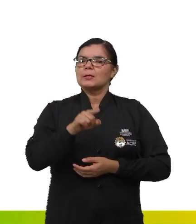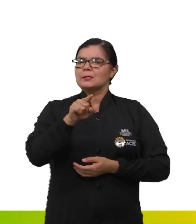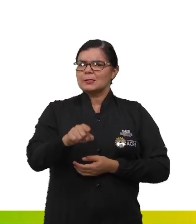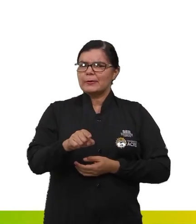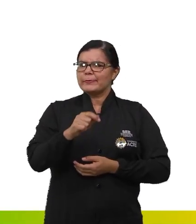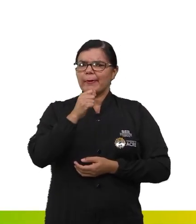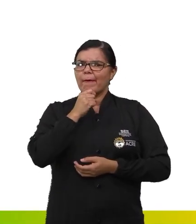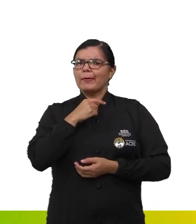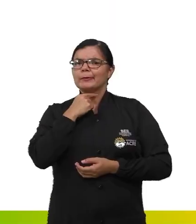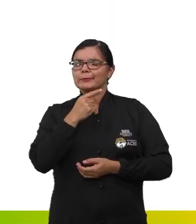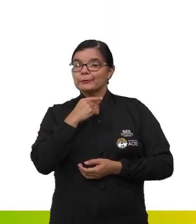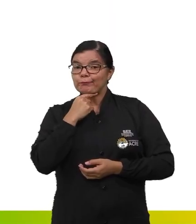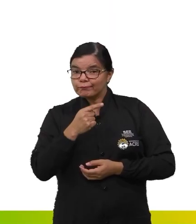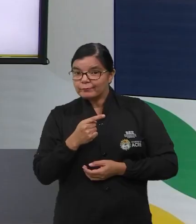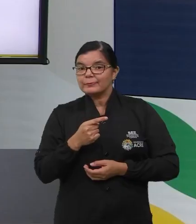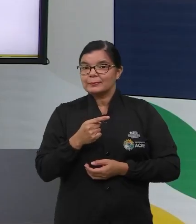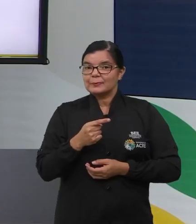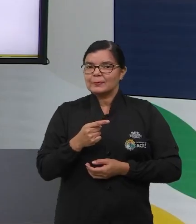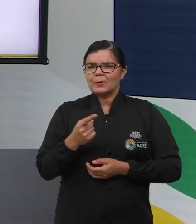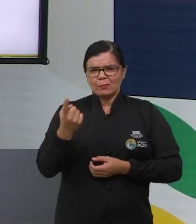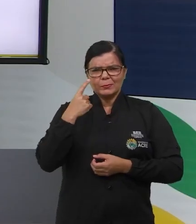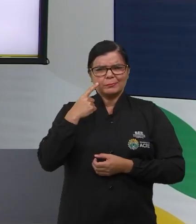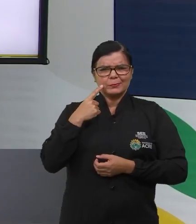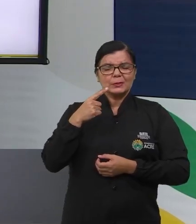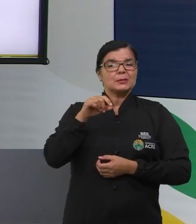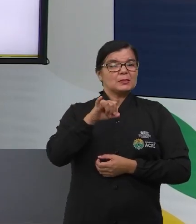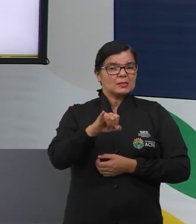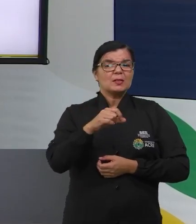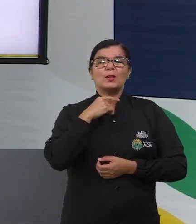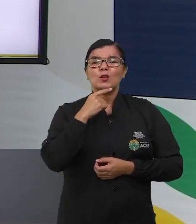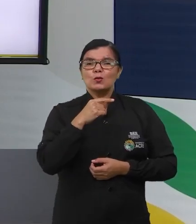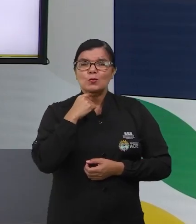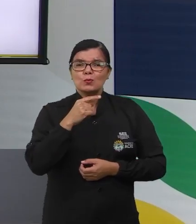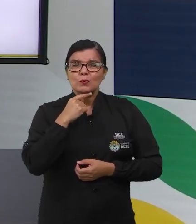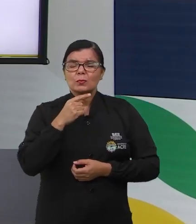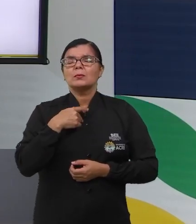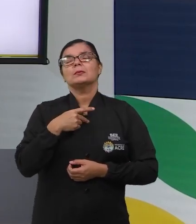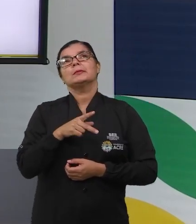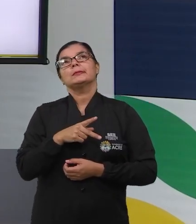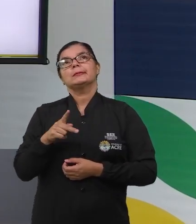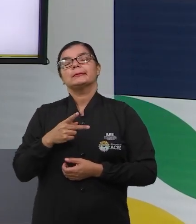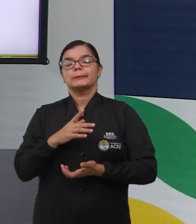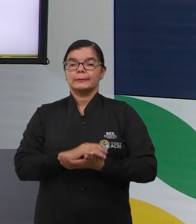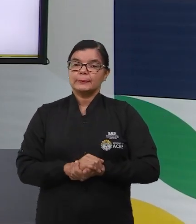não estava na dúvida, aliás, volta para mim, porque se você estava na dúvida, professor,